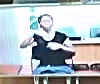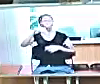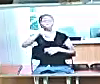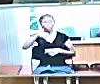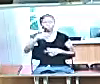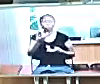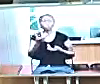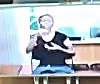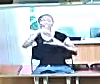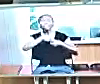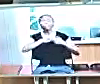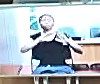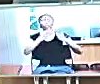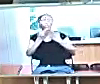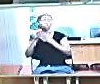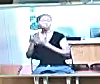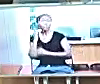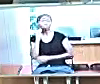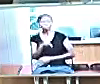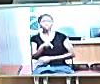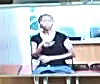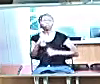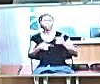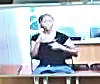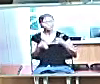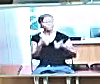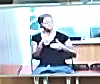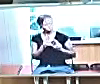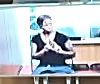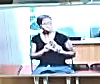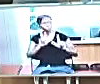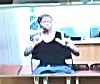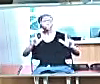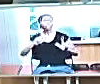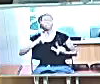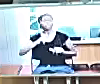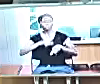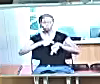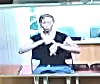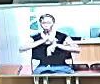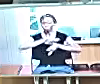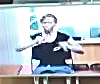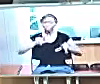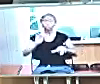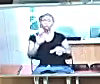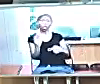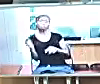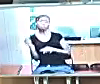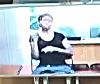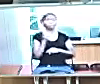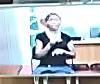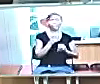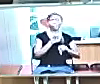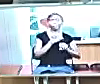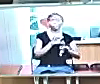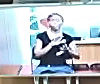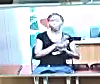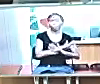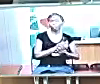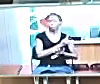diretamente nas escolas é um regime de trabalho diferenciado não vai à escola só dá uma aula e volta fica na escola